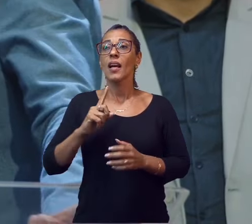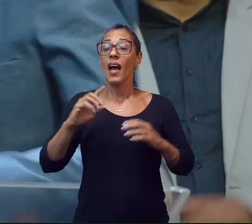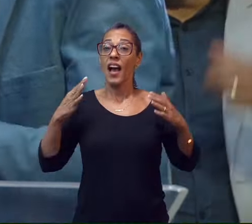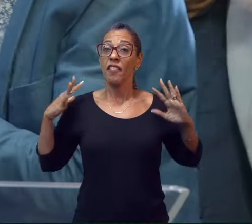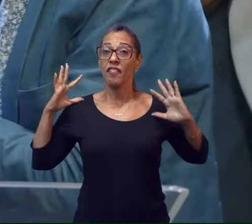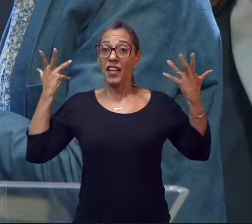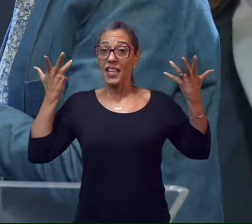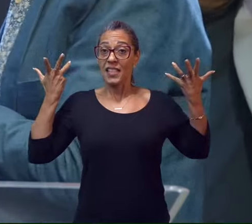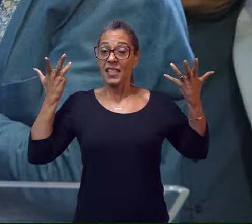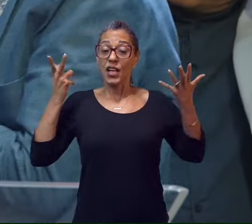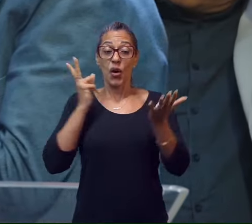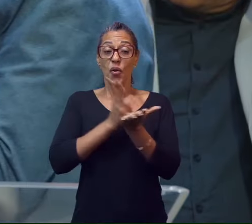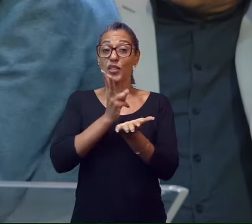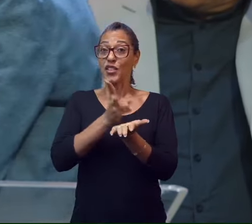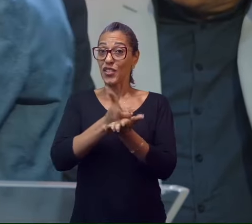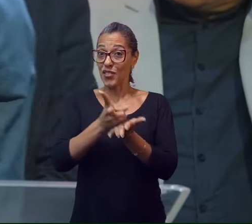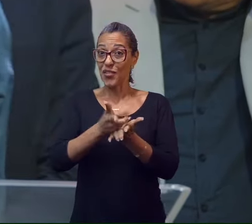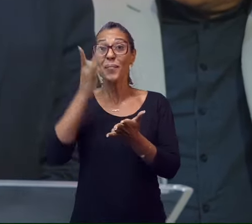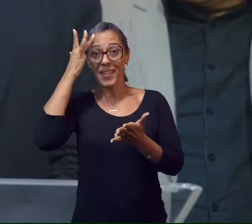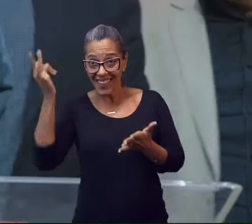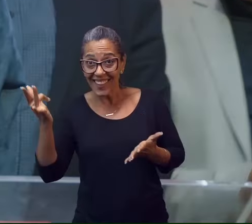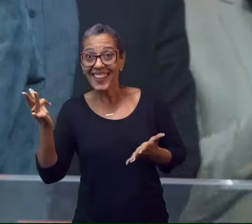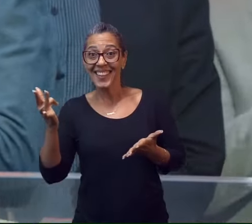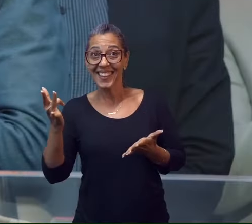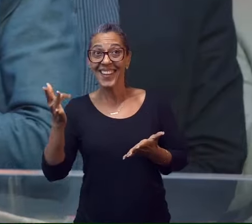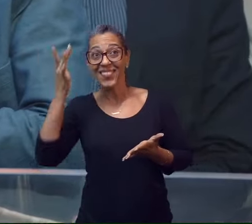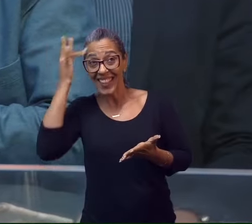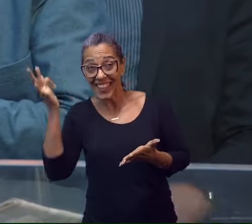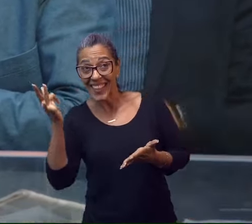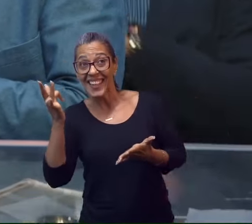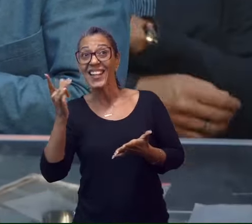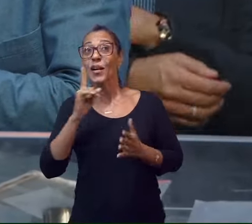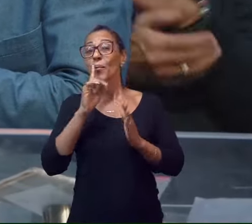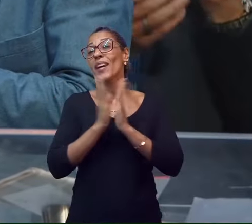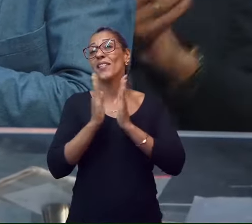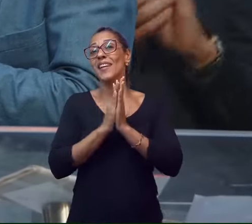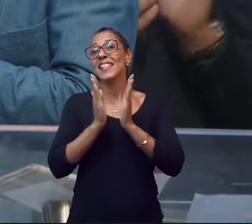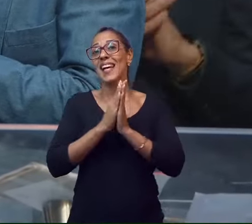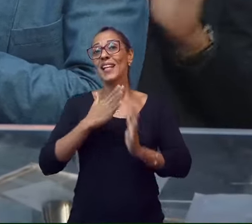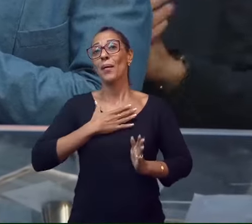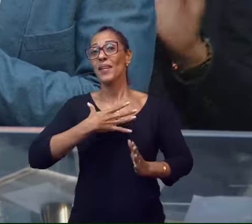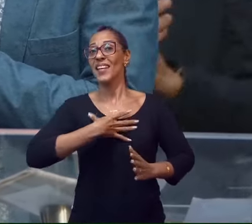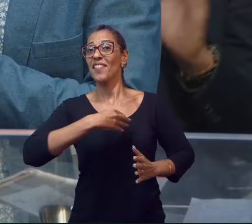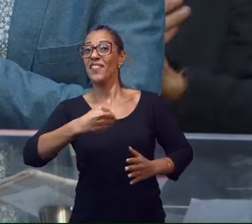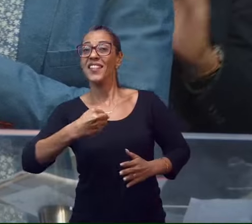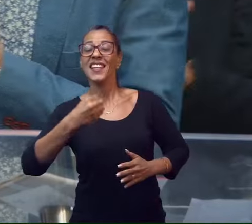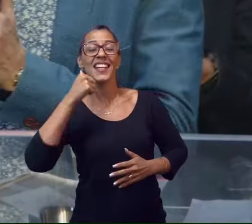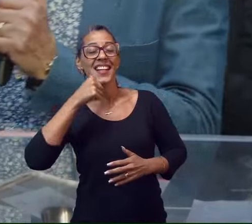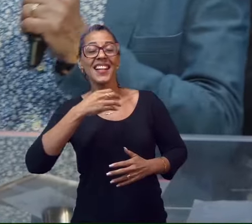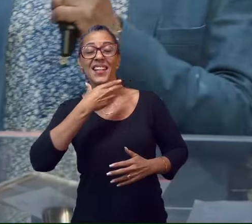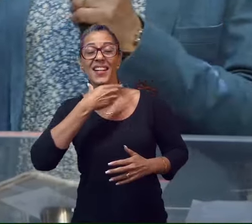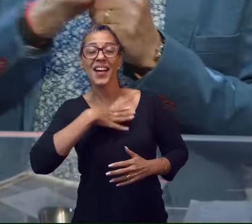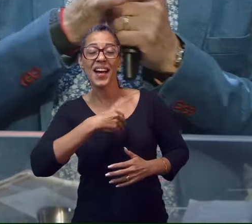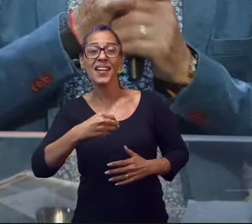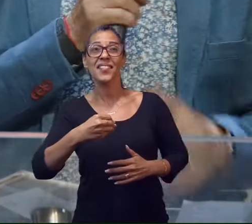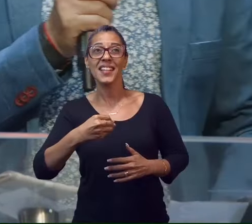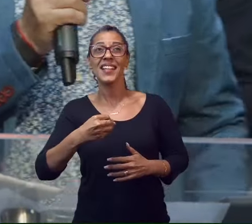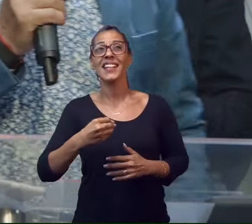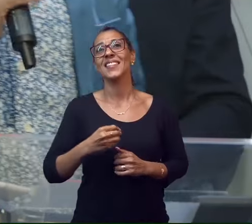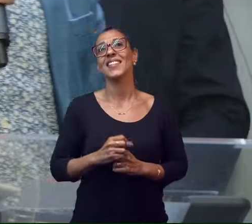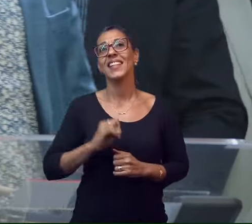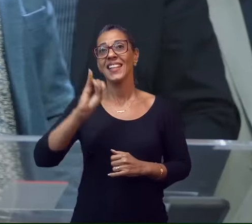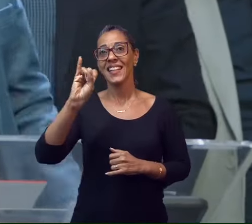é aniversário da pastora Isabela minha filha e o maior presente é exatamente nós três filhos